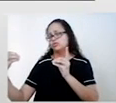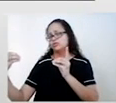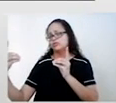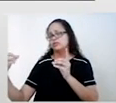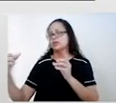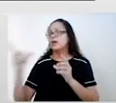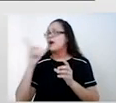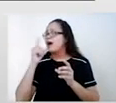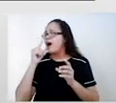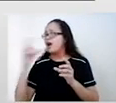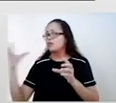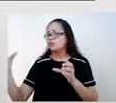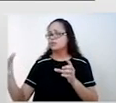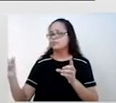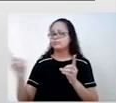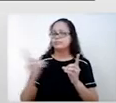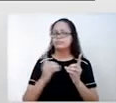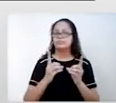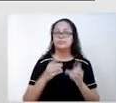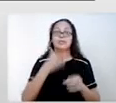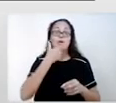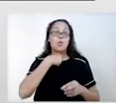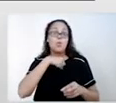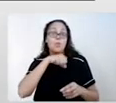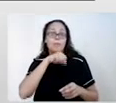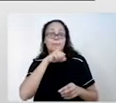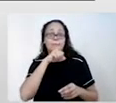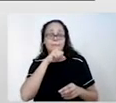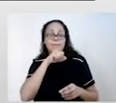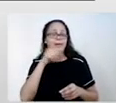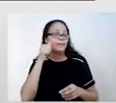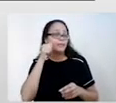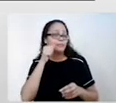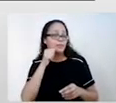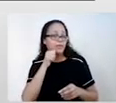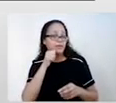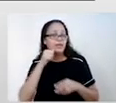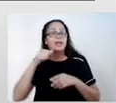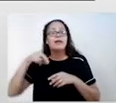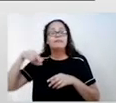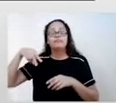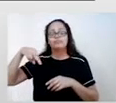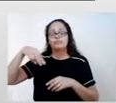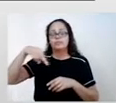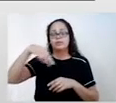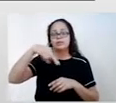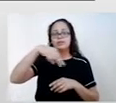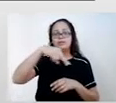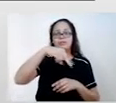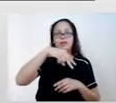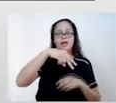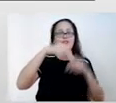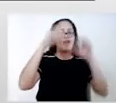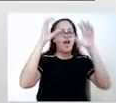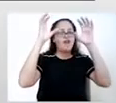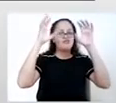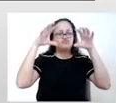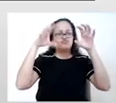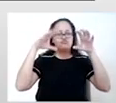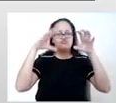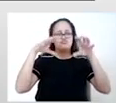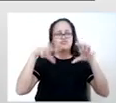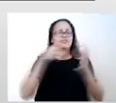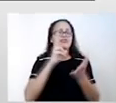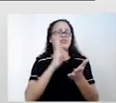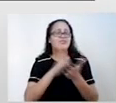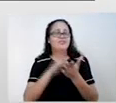O pai de Luna Clara andava por aí, né, pelo mundo, com a chuva